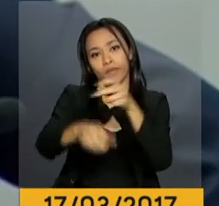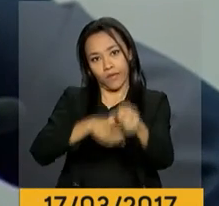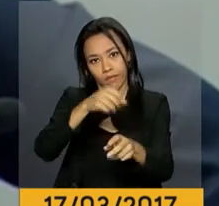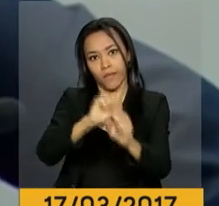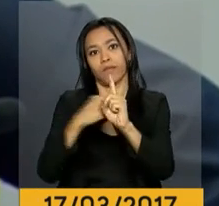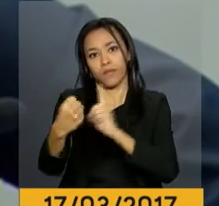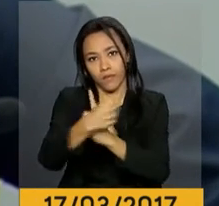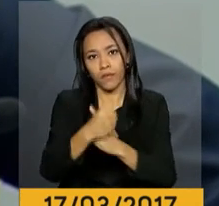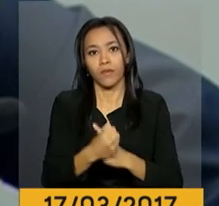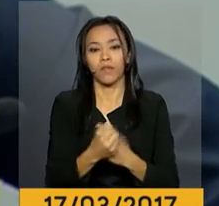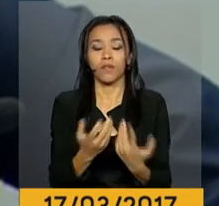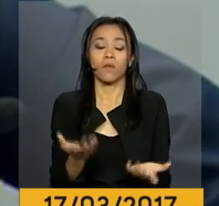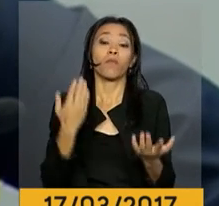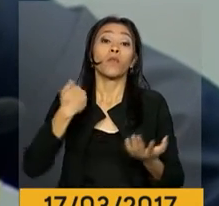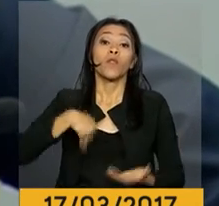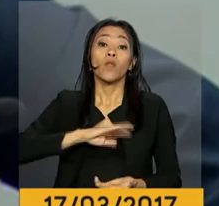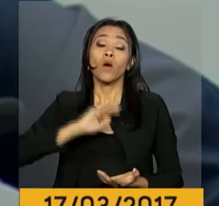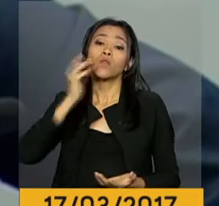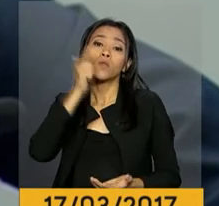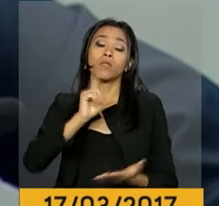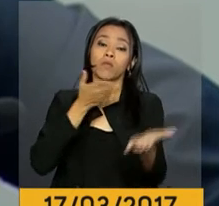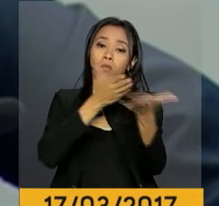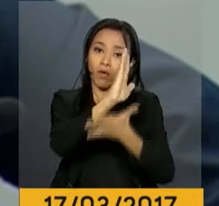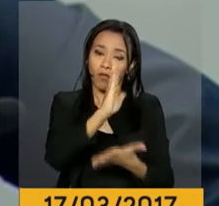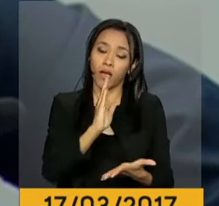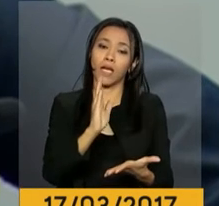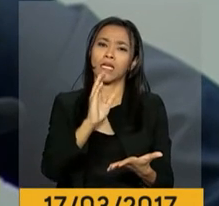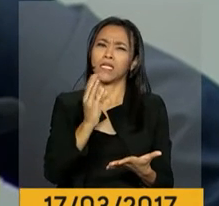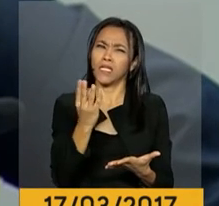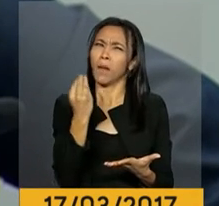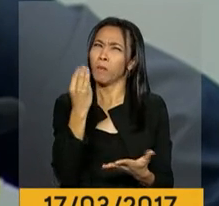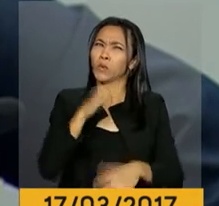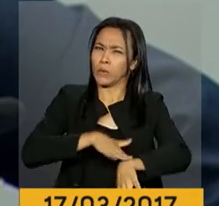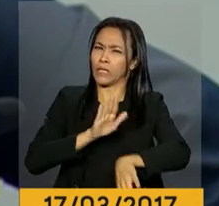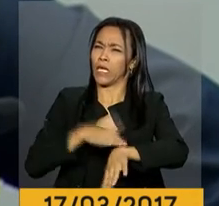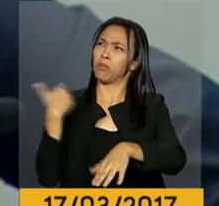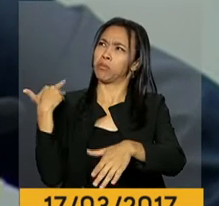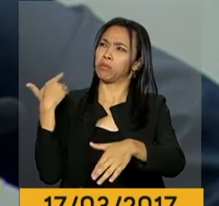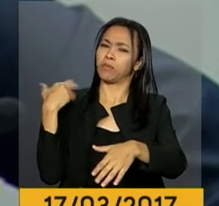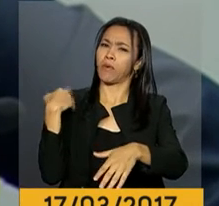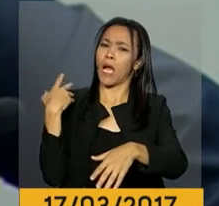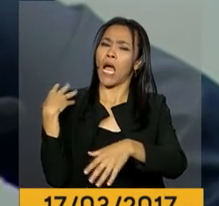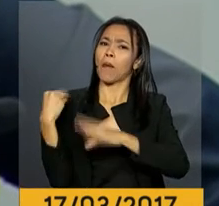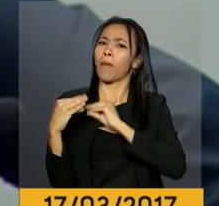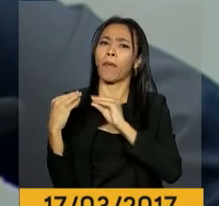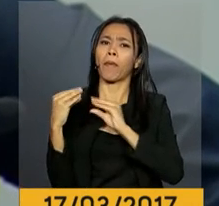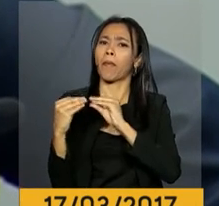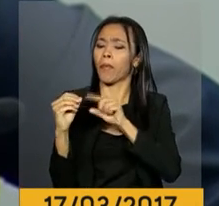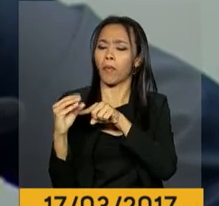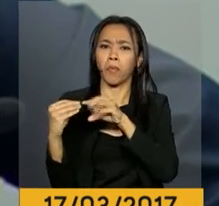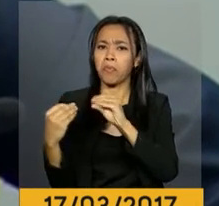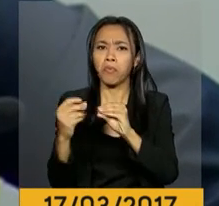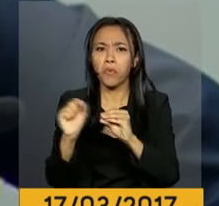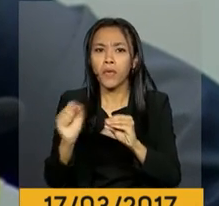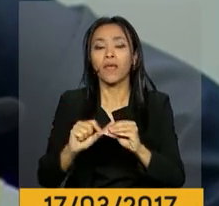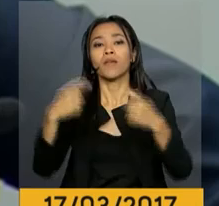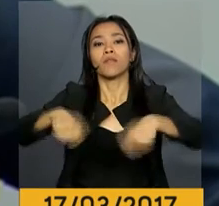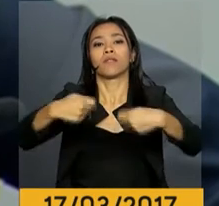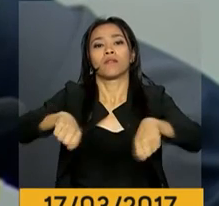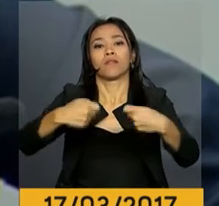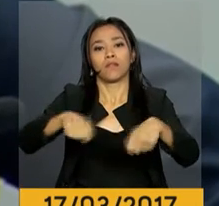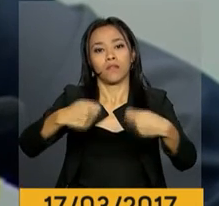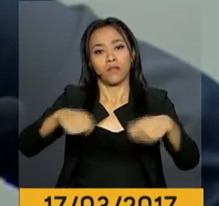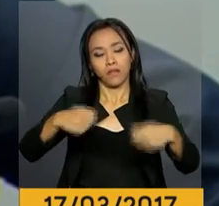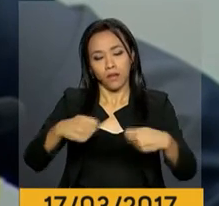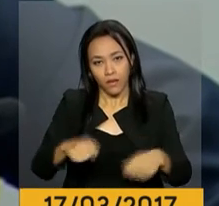nós aprovamos, conseguimos aprovar isto, e há muito tempo se falava na necessidade da reformulação,